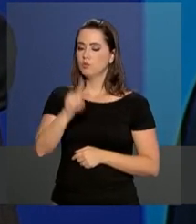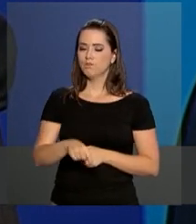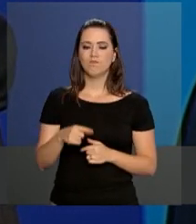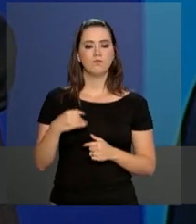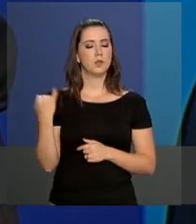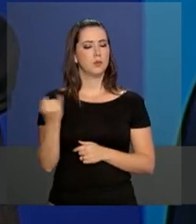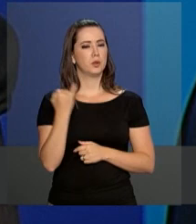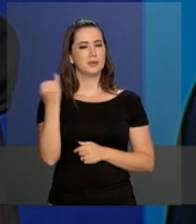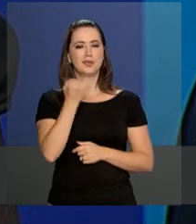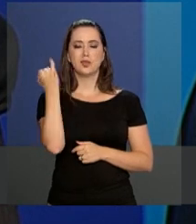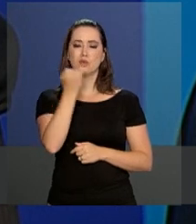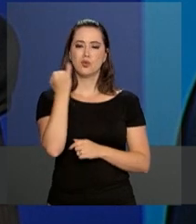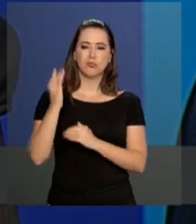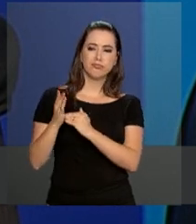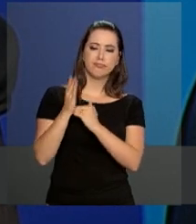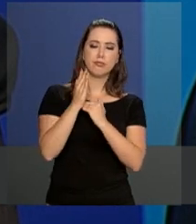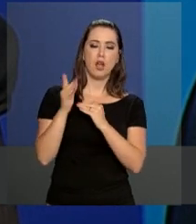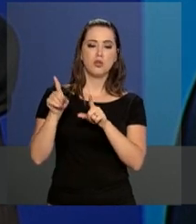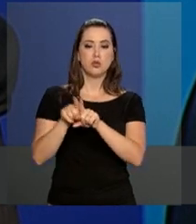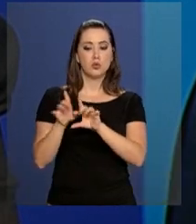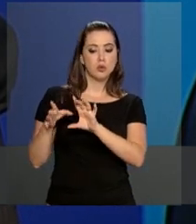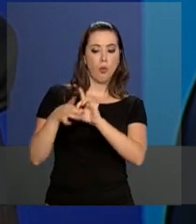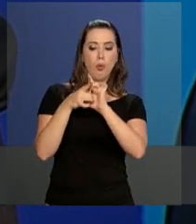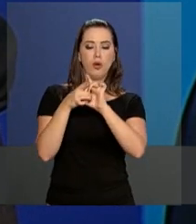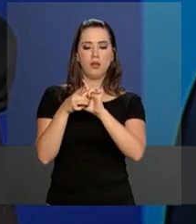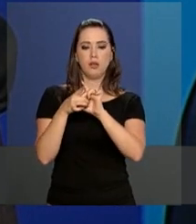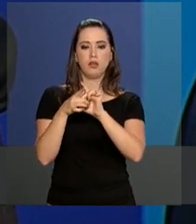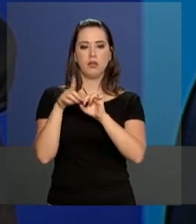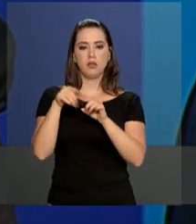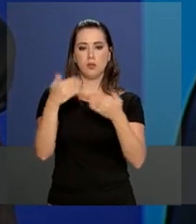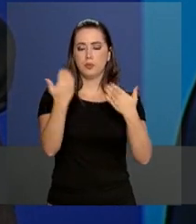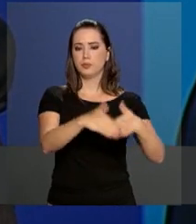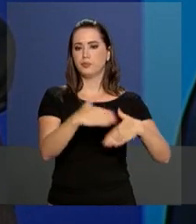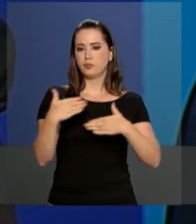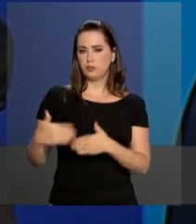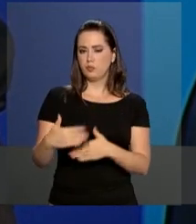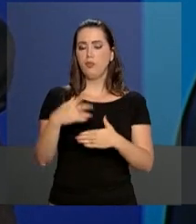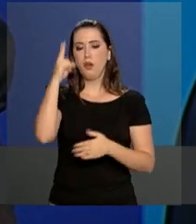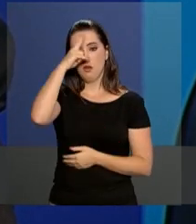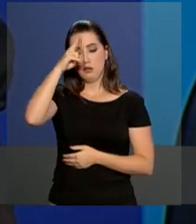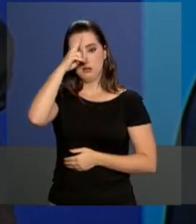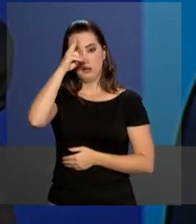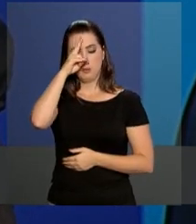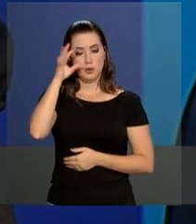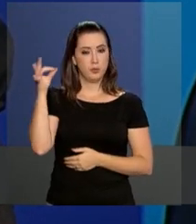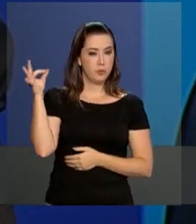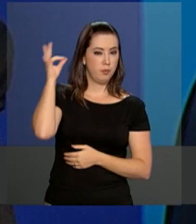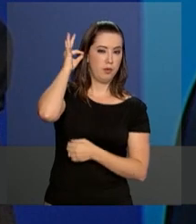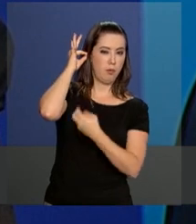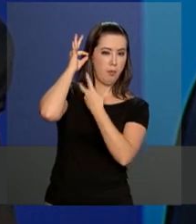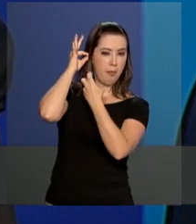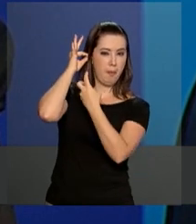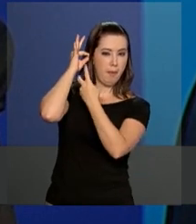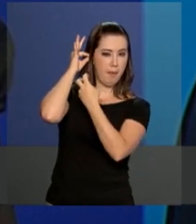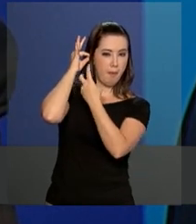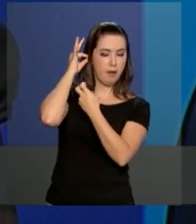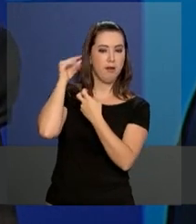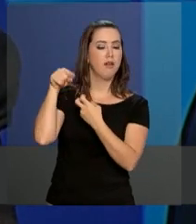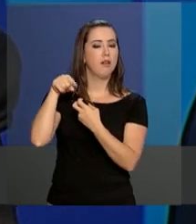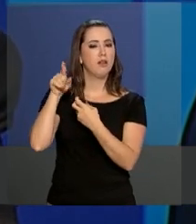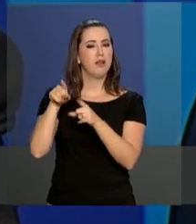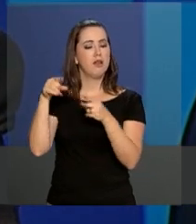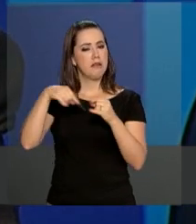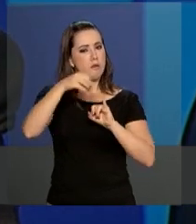uma atuação importante em conjunto com a aplicação lembrando e para o ponto eletrônico inep este ano